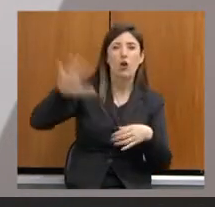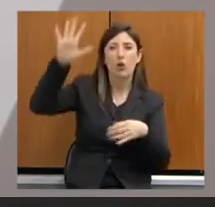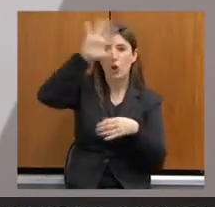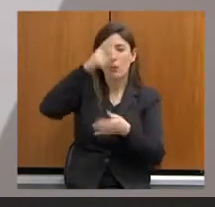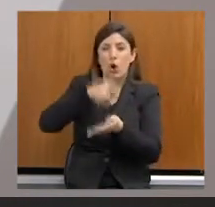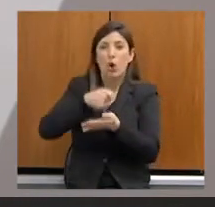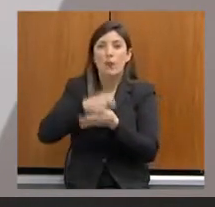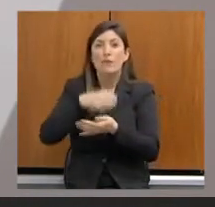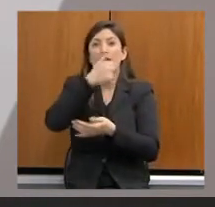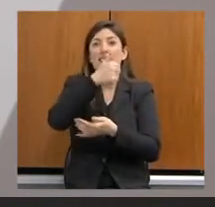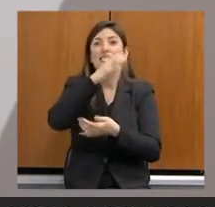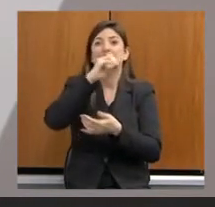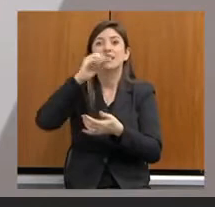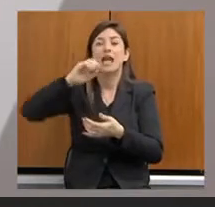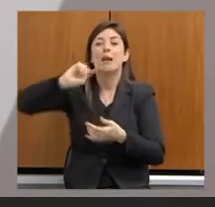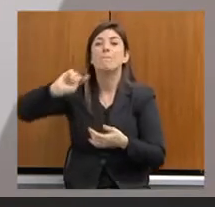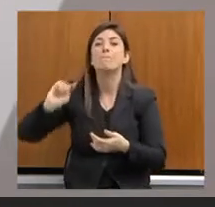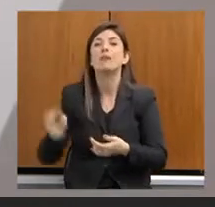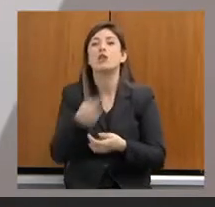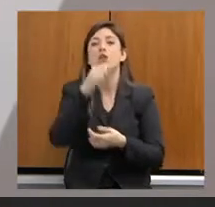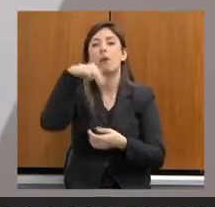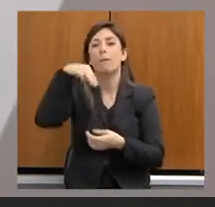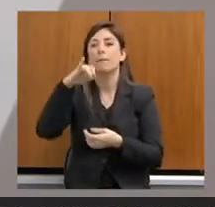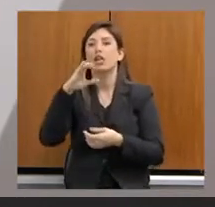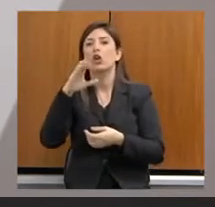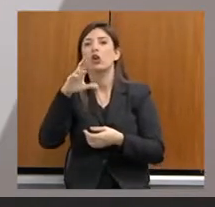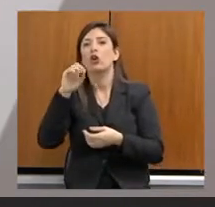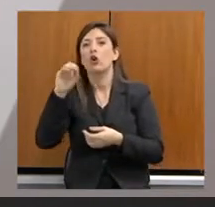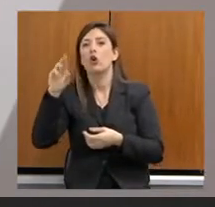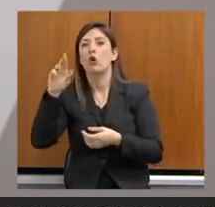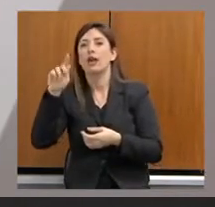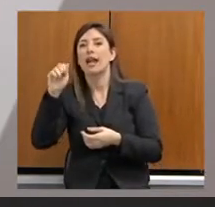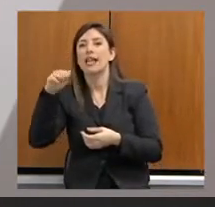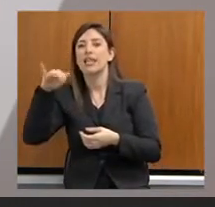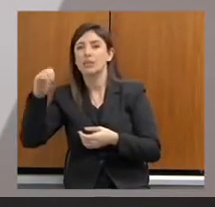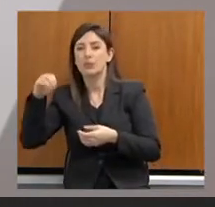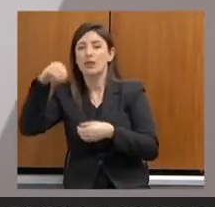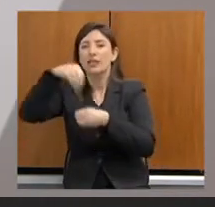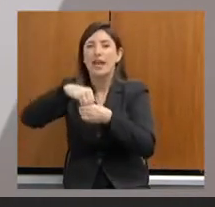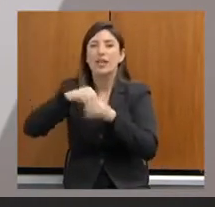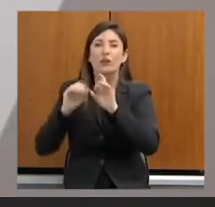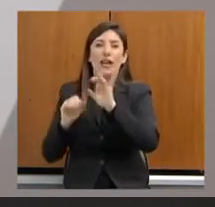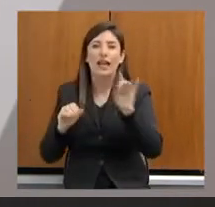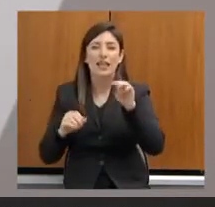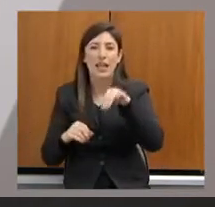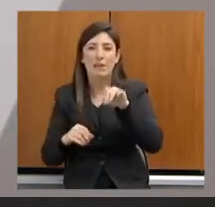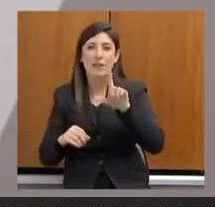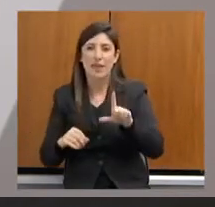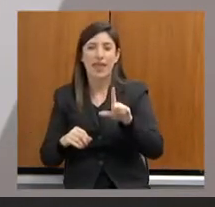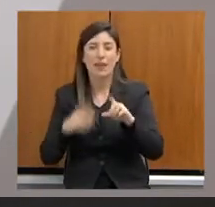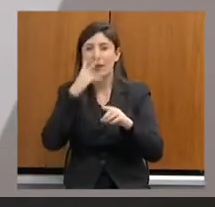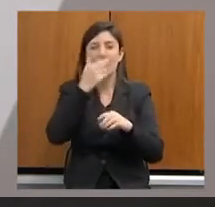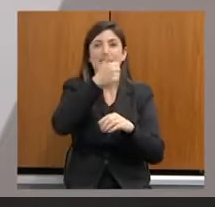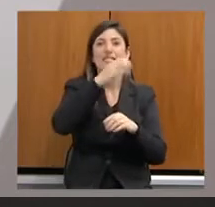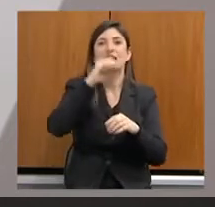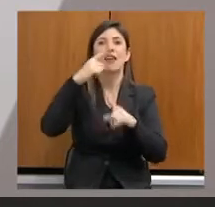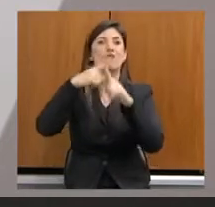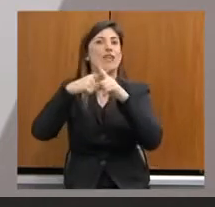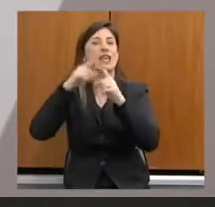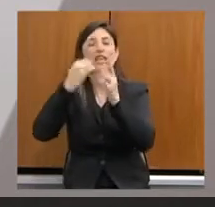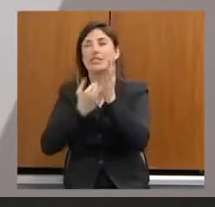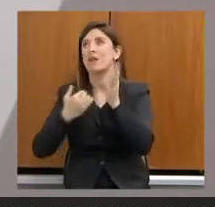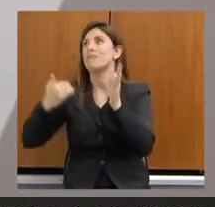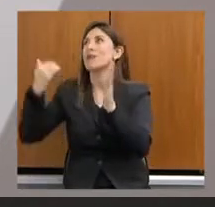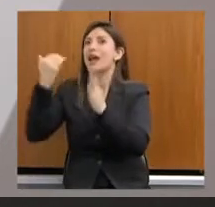foi ml ou seja uma quantidade de 100 vezes a mais né então é isso tem causado uma série de